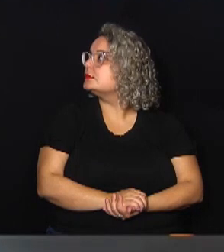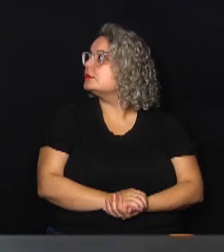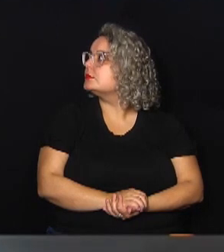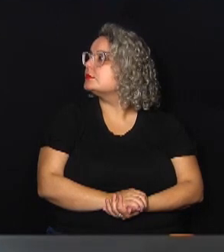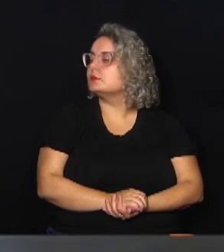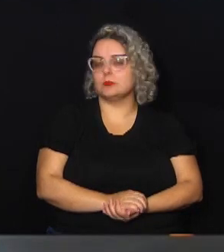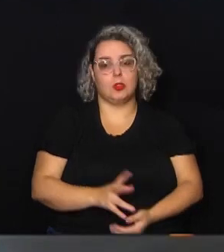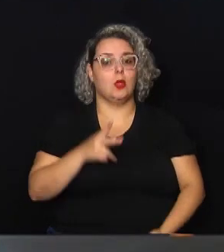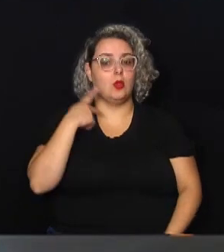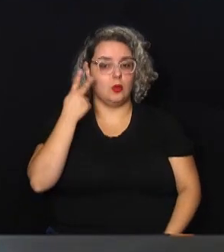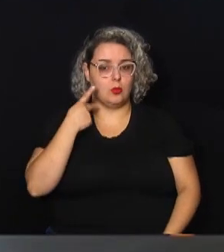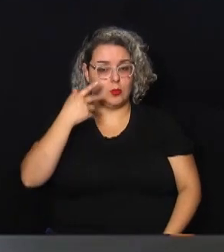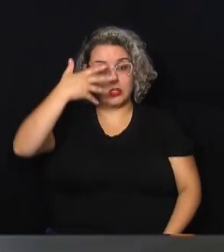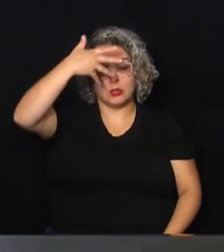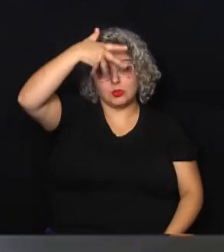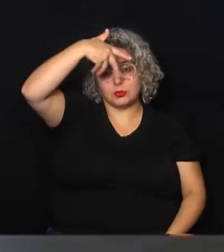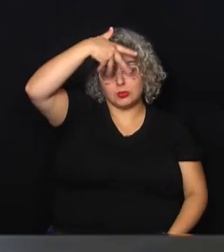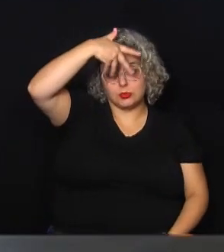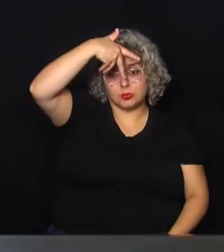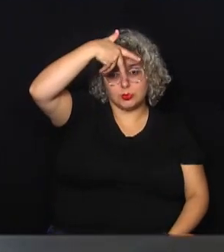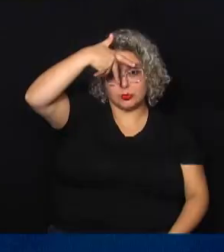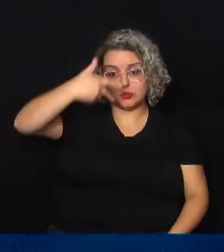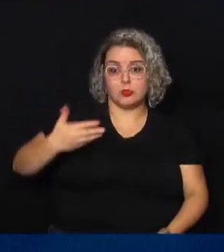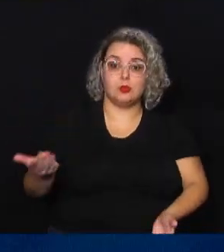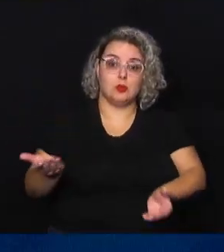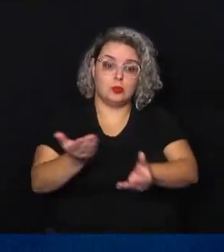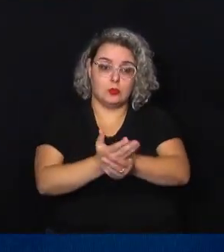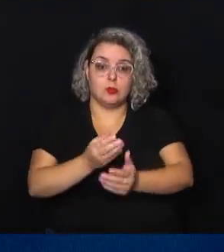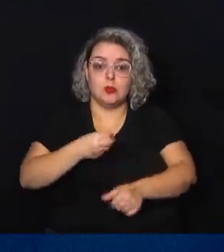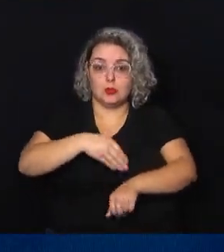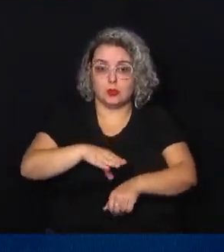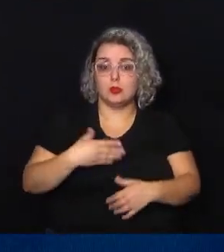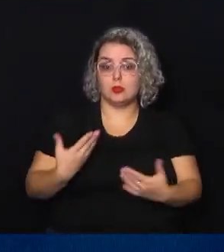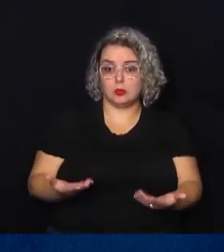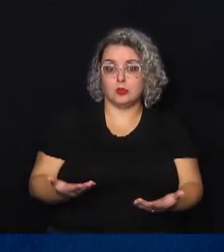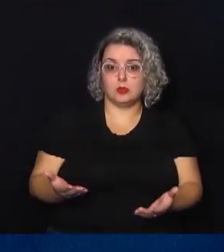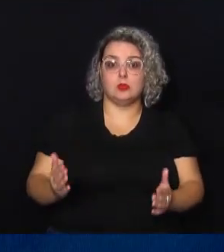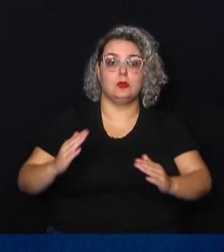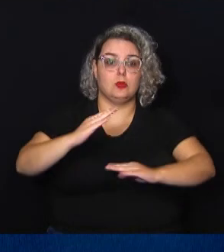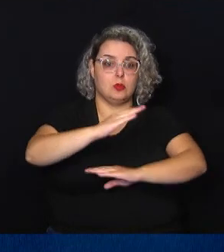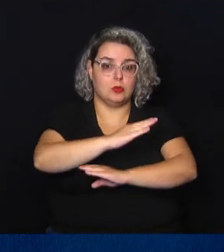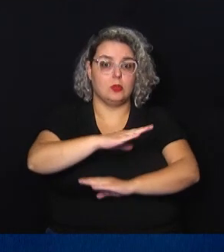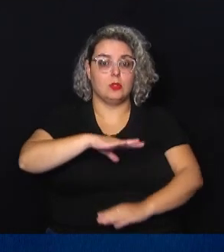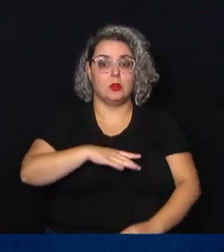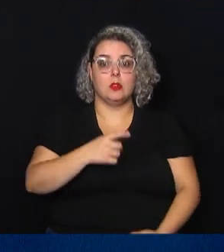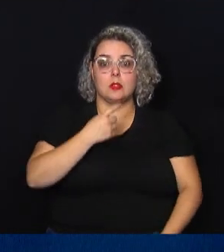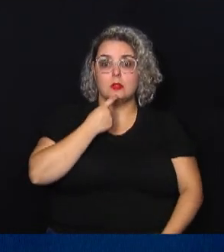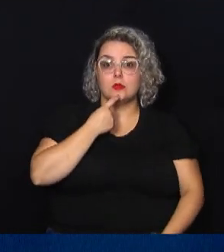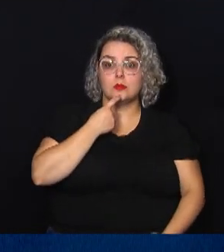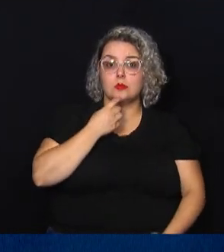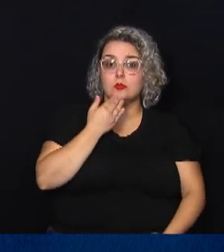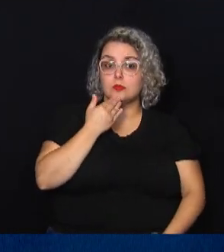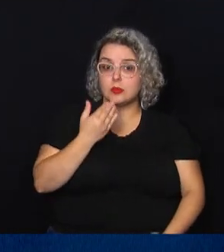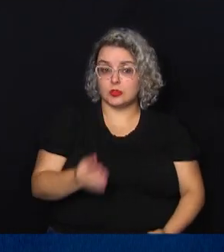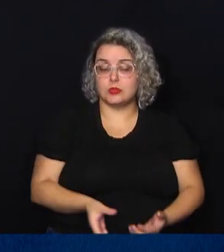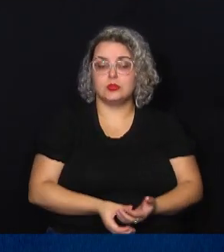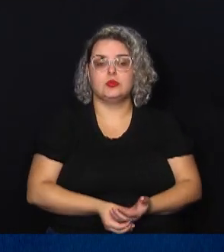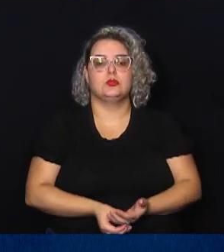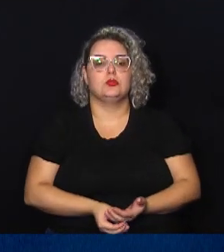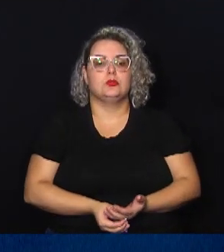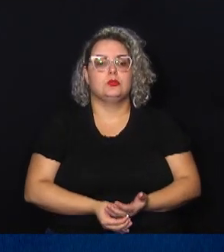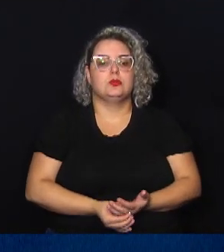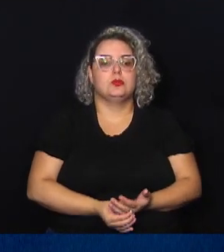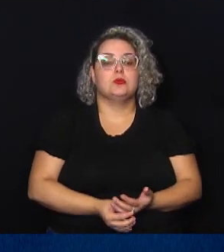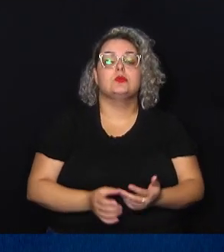o parlamentar Rodrigo da farmadik protocolou indicação na Câmara Municipal demandando ao executivo